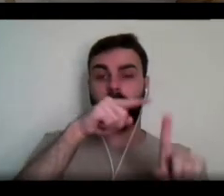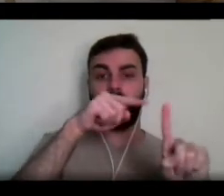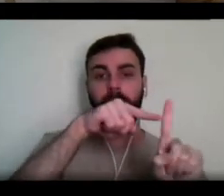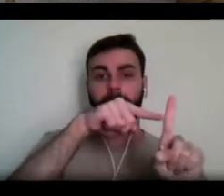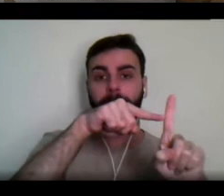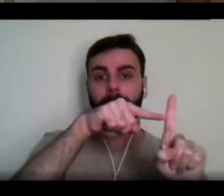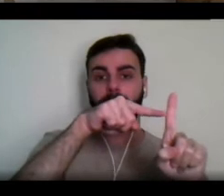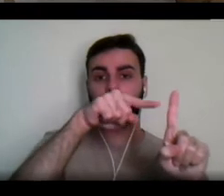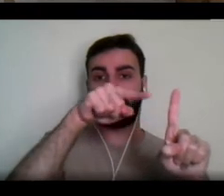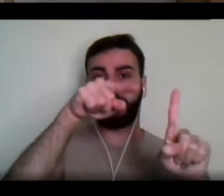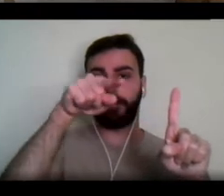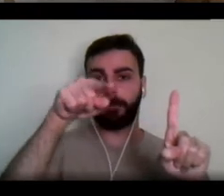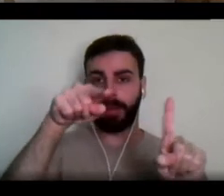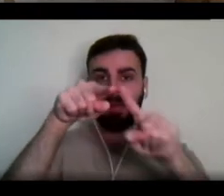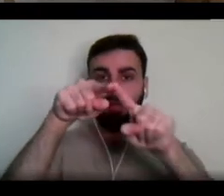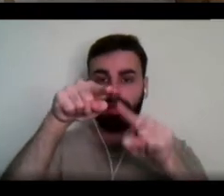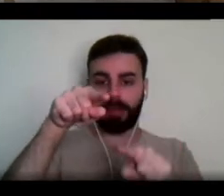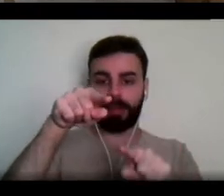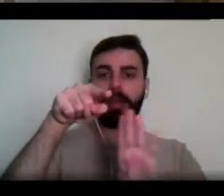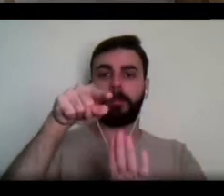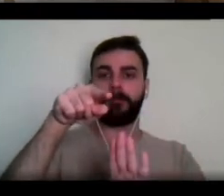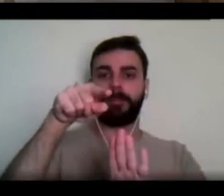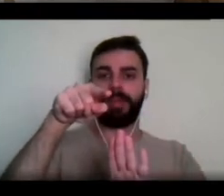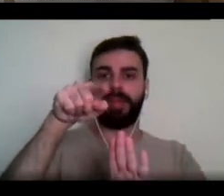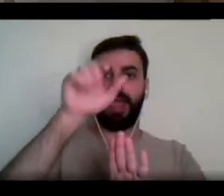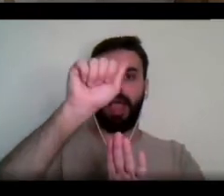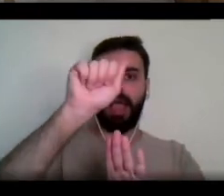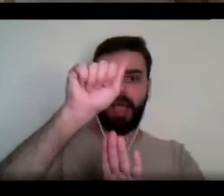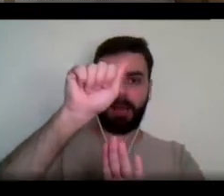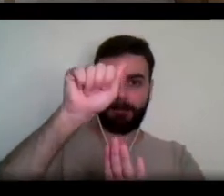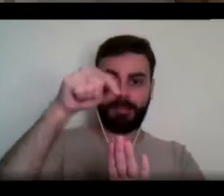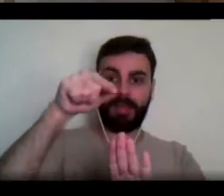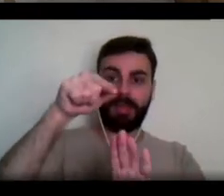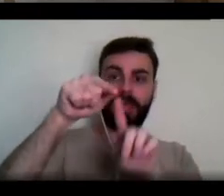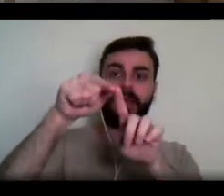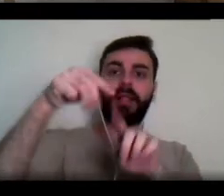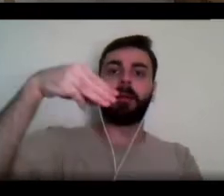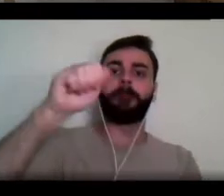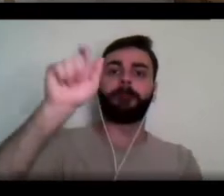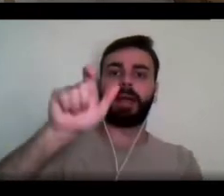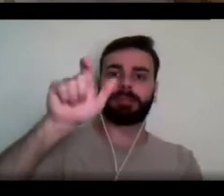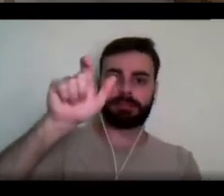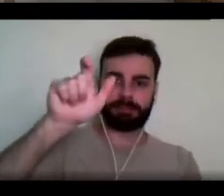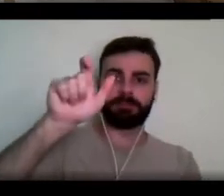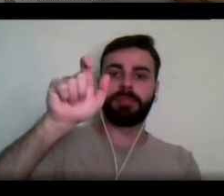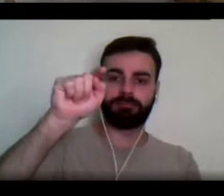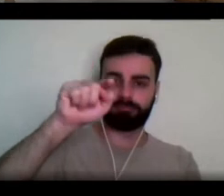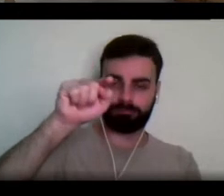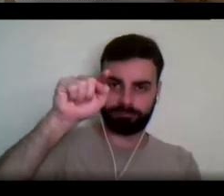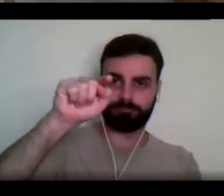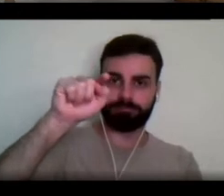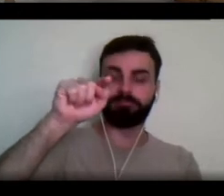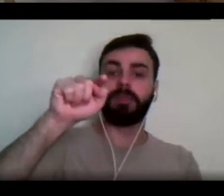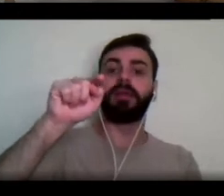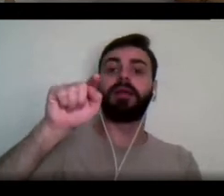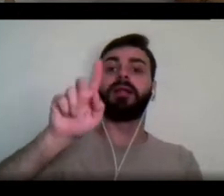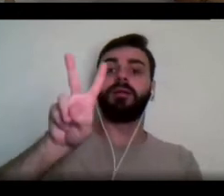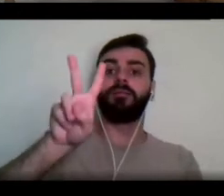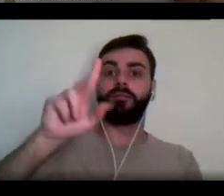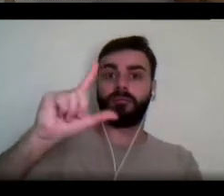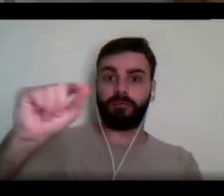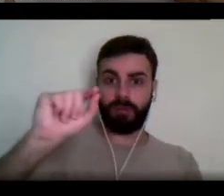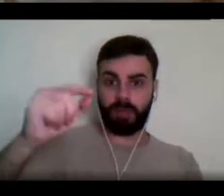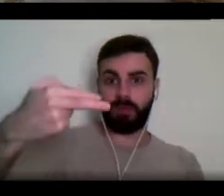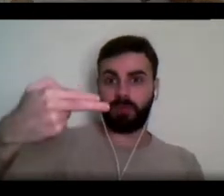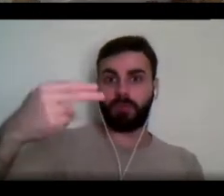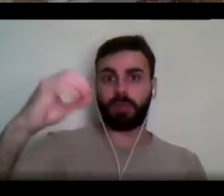B, essa bola A aqui, ó, vai estar na altura máxima, com velocidade igual a